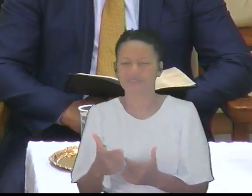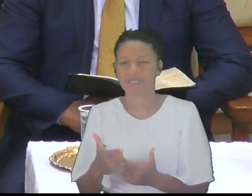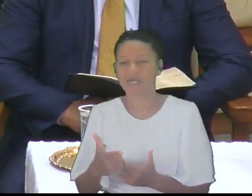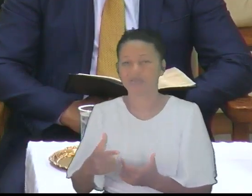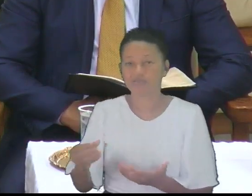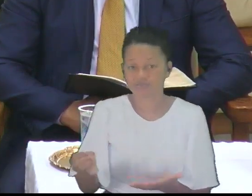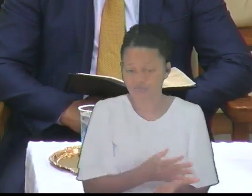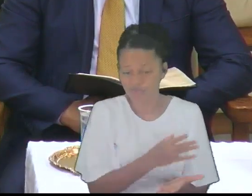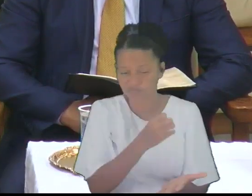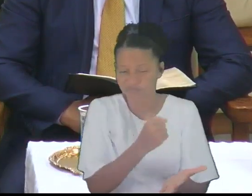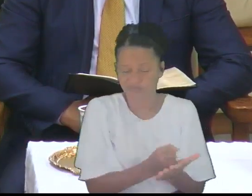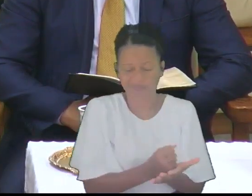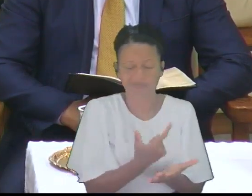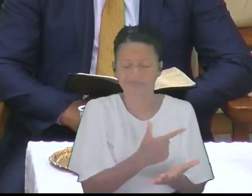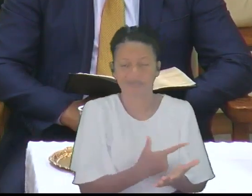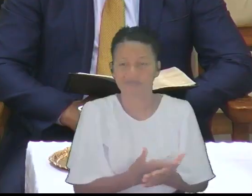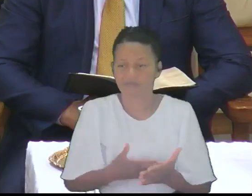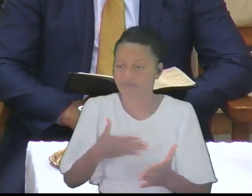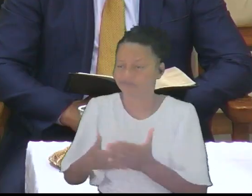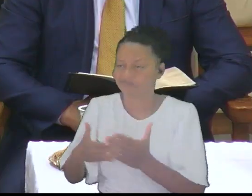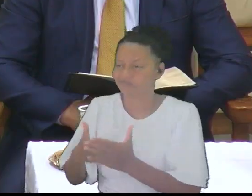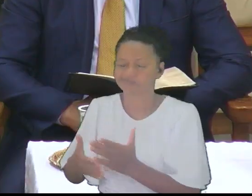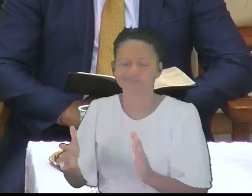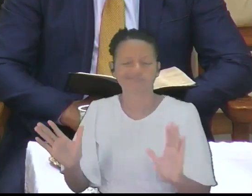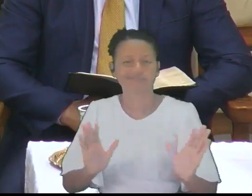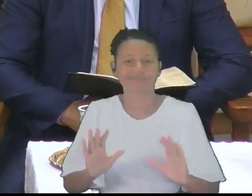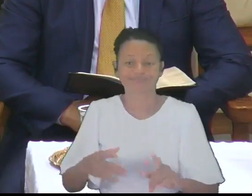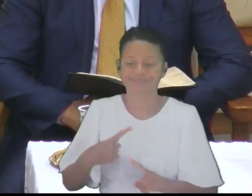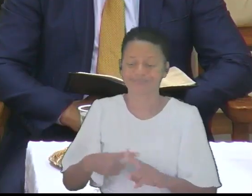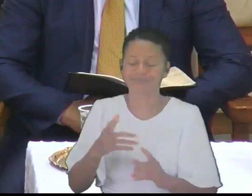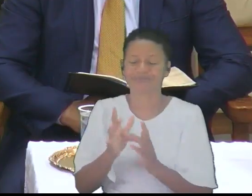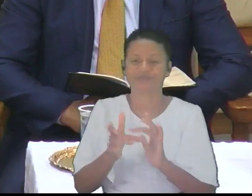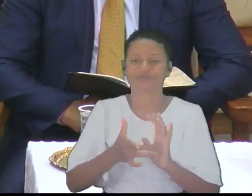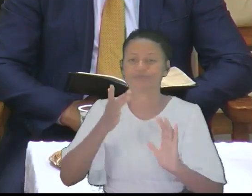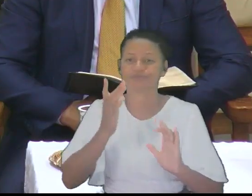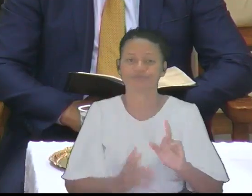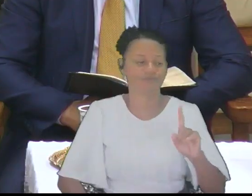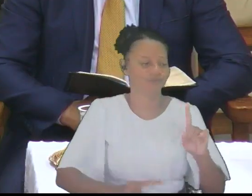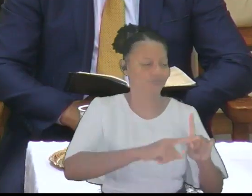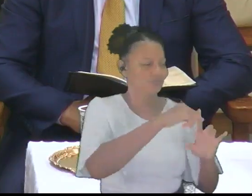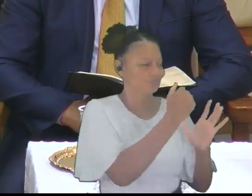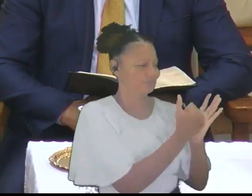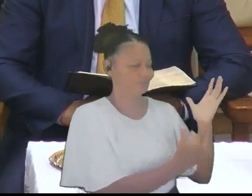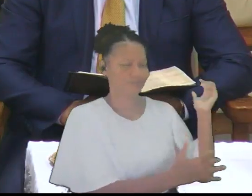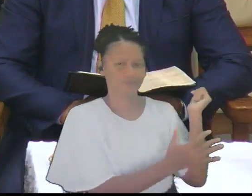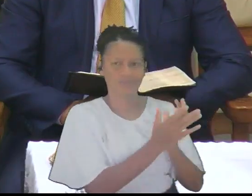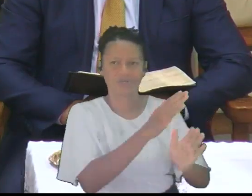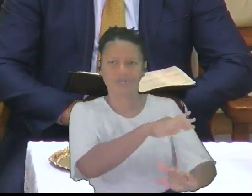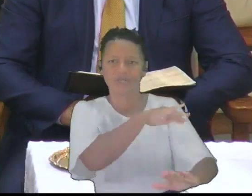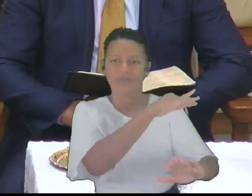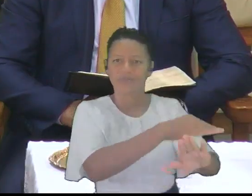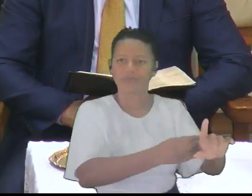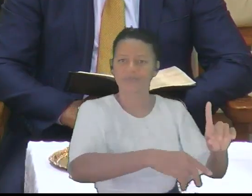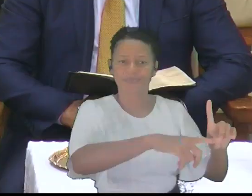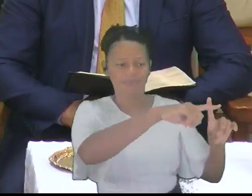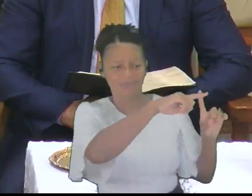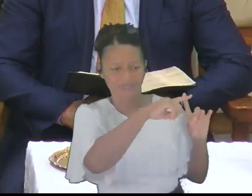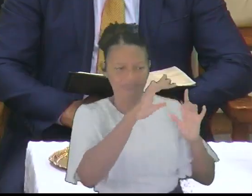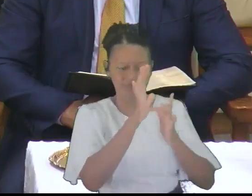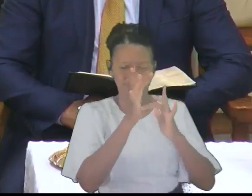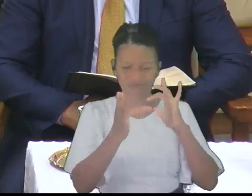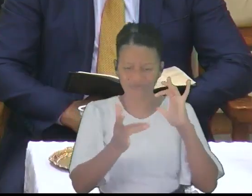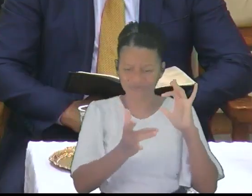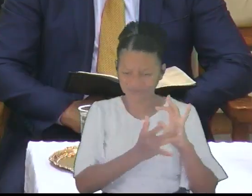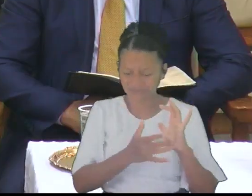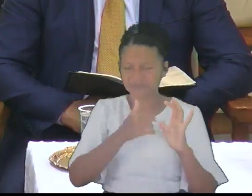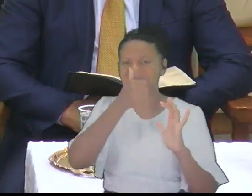Cristo morreu, depois que Cristo derramou sangue na cruz do Calvário, depois que Cristo fez a